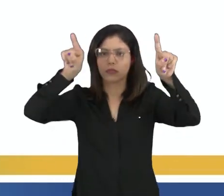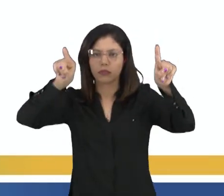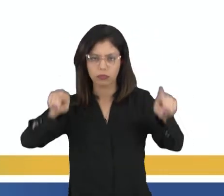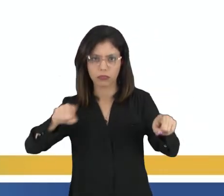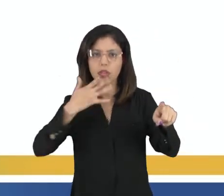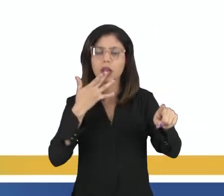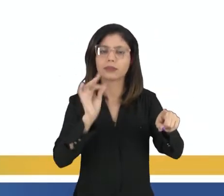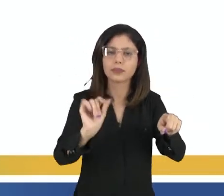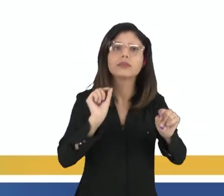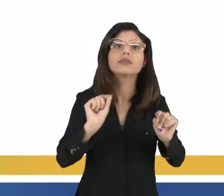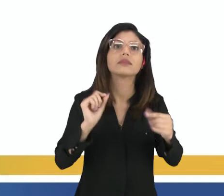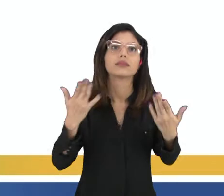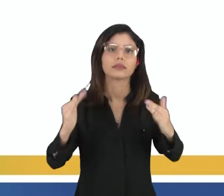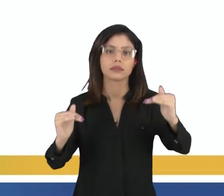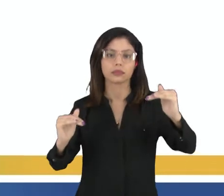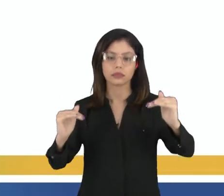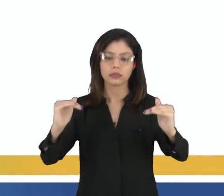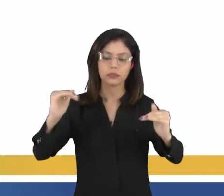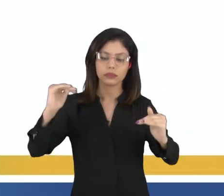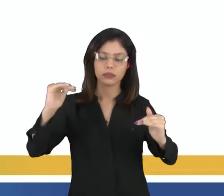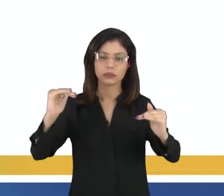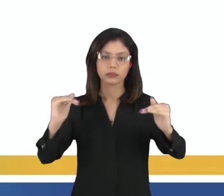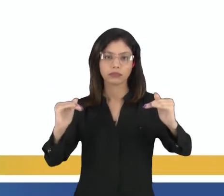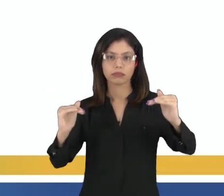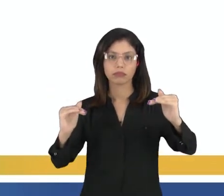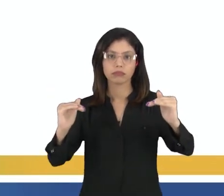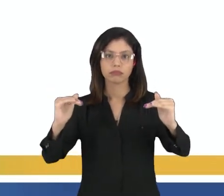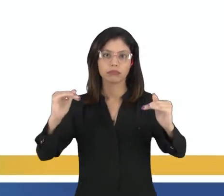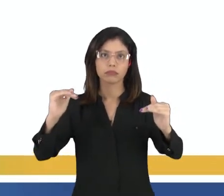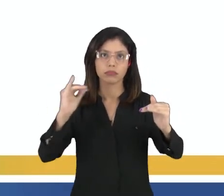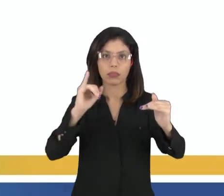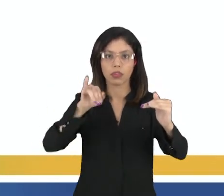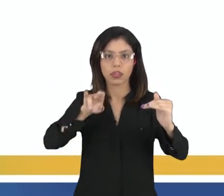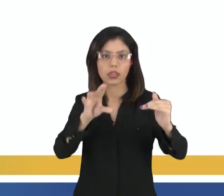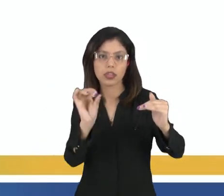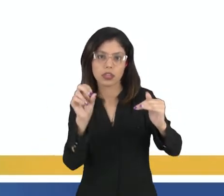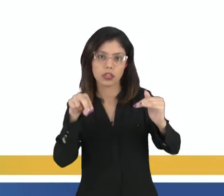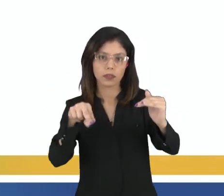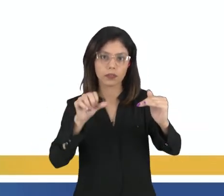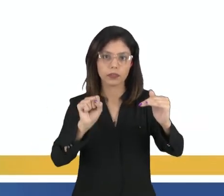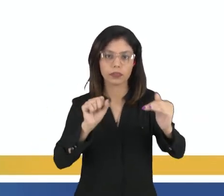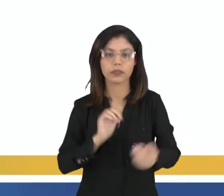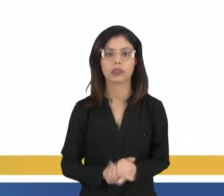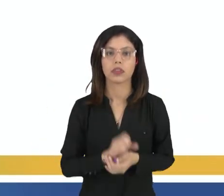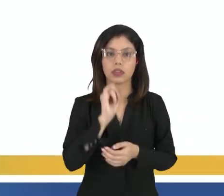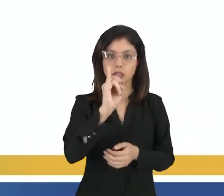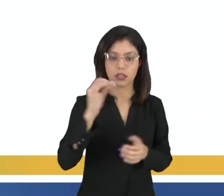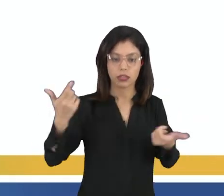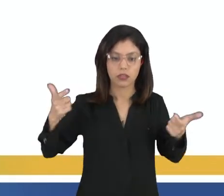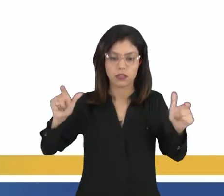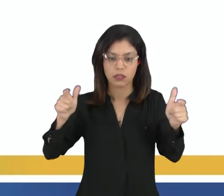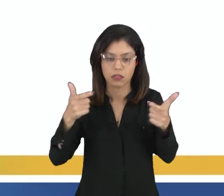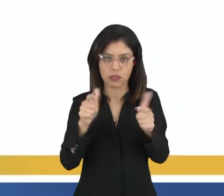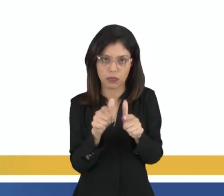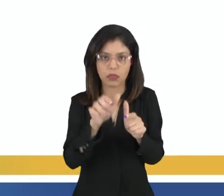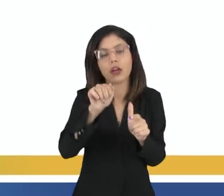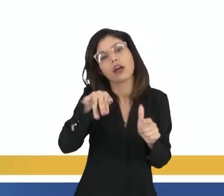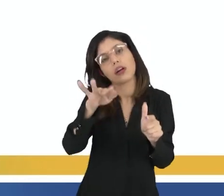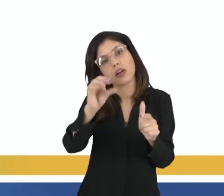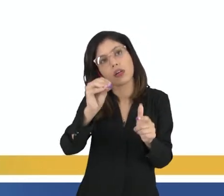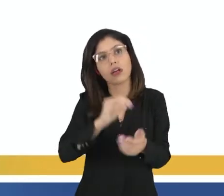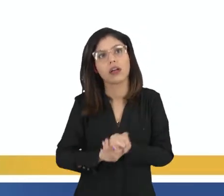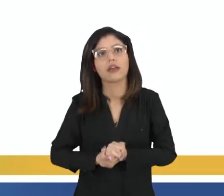salina? É deixar em equilíbrio a quantidade de íons. Então, se a gente tem a diminuição de ânions ou